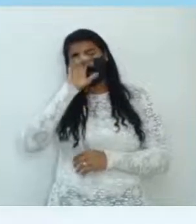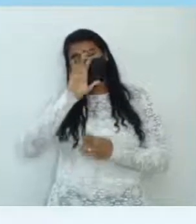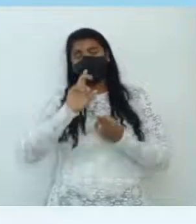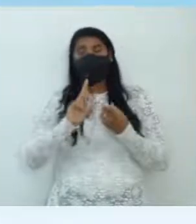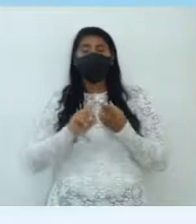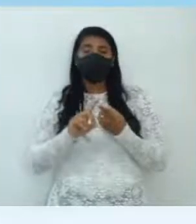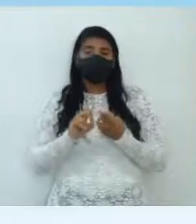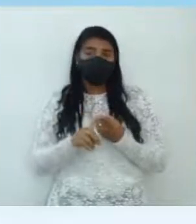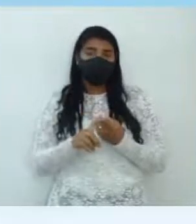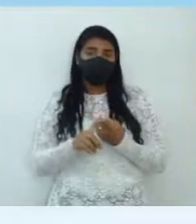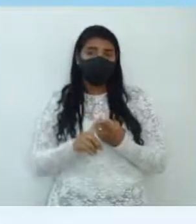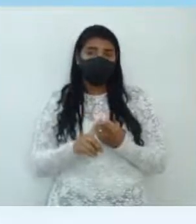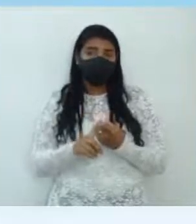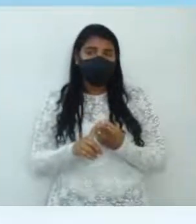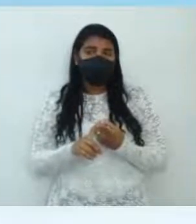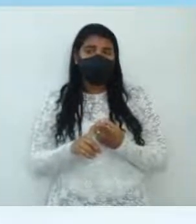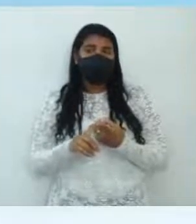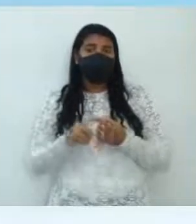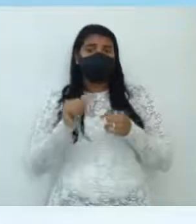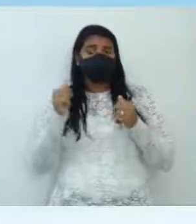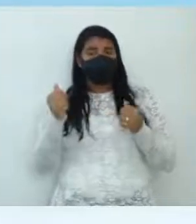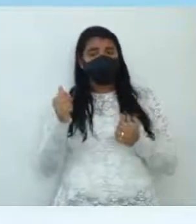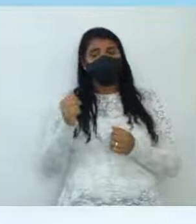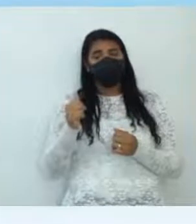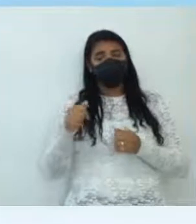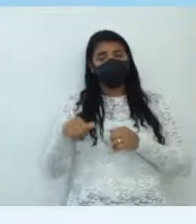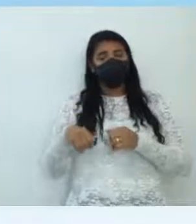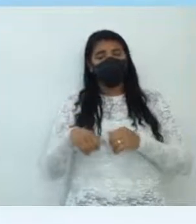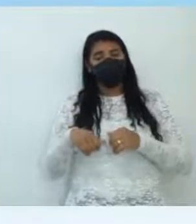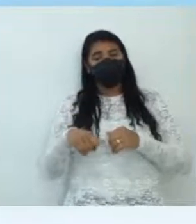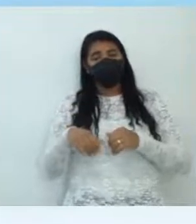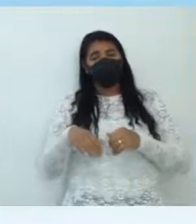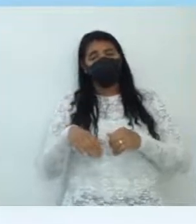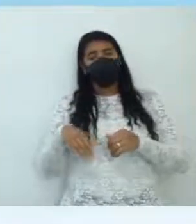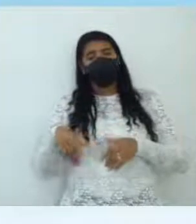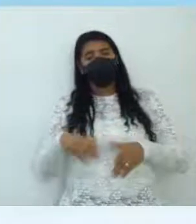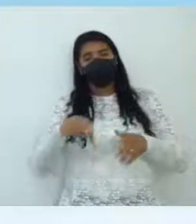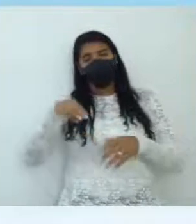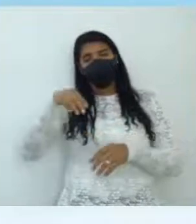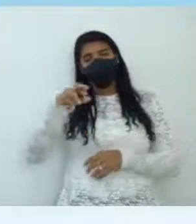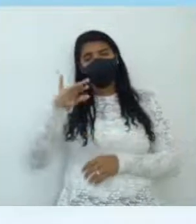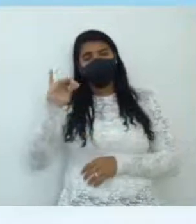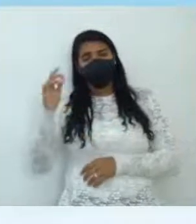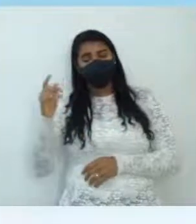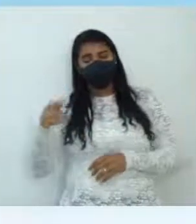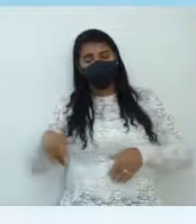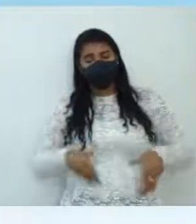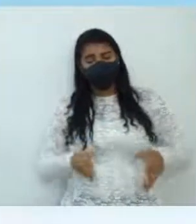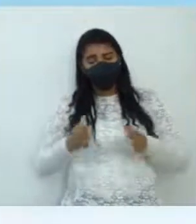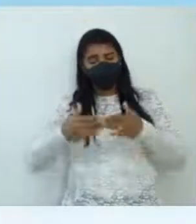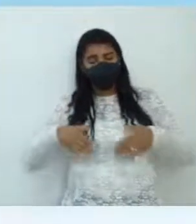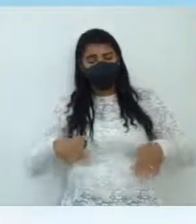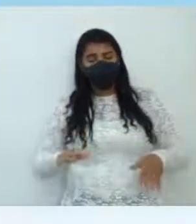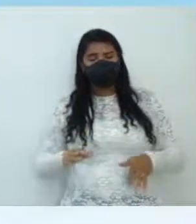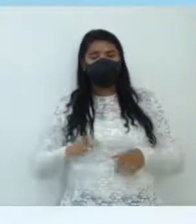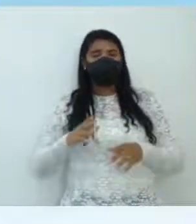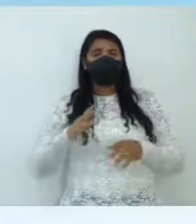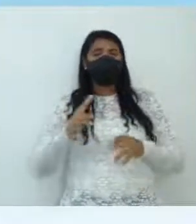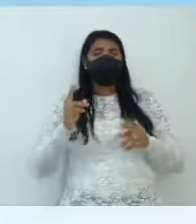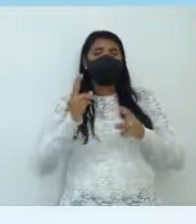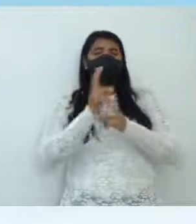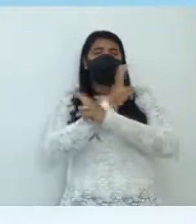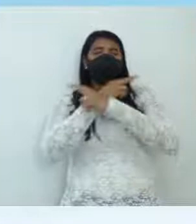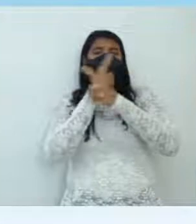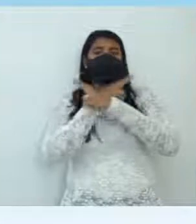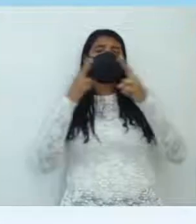dissolvido nos ecossistemas aquáticos, assoreamento de rios, a poluição de ar também